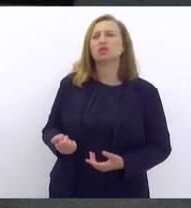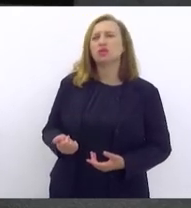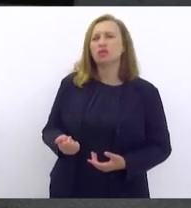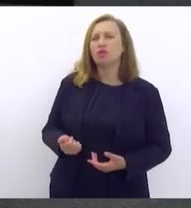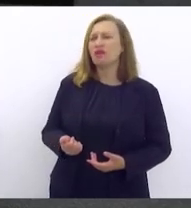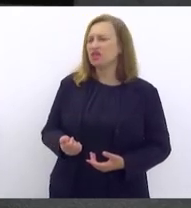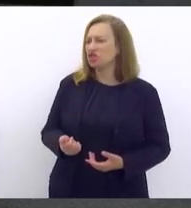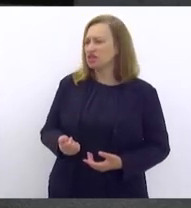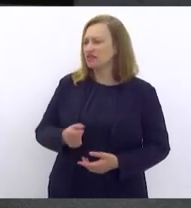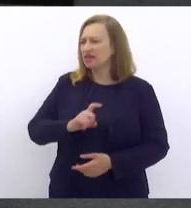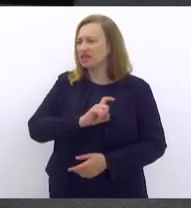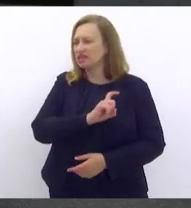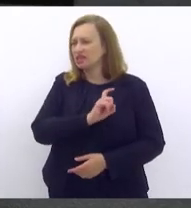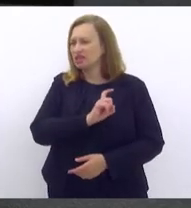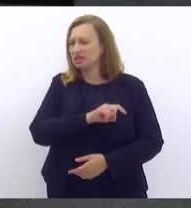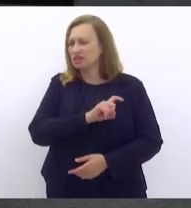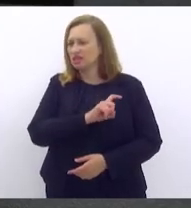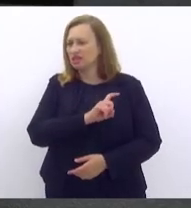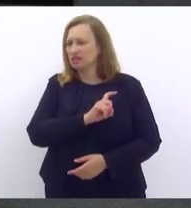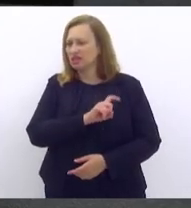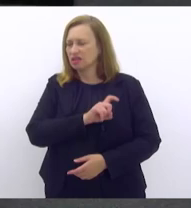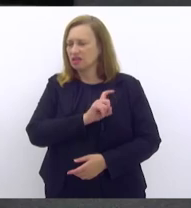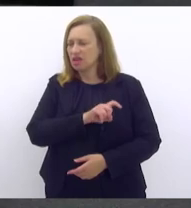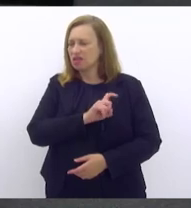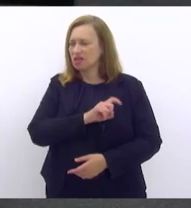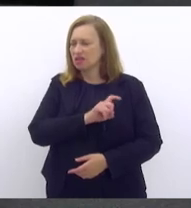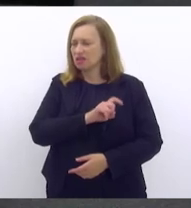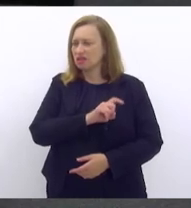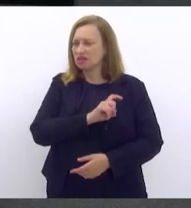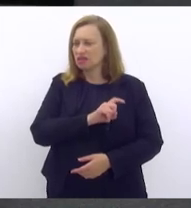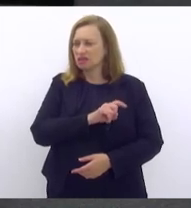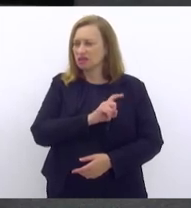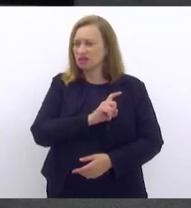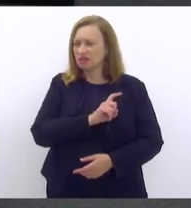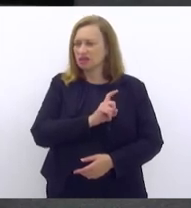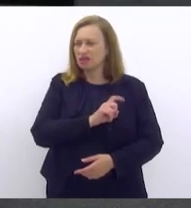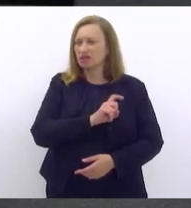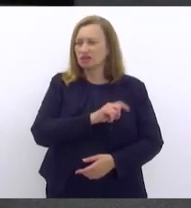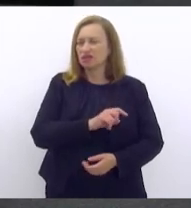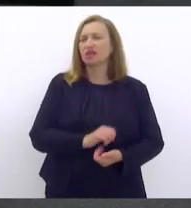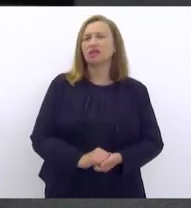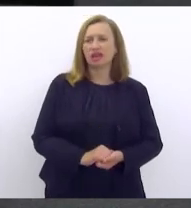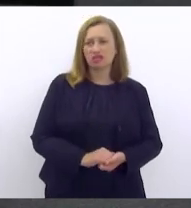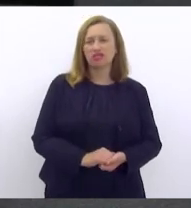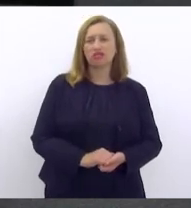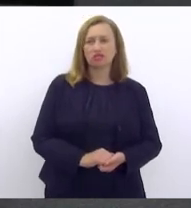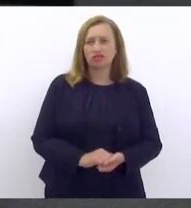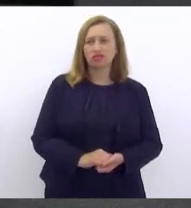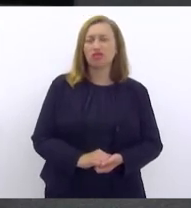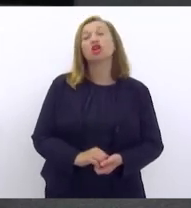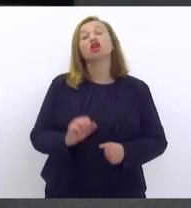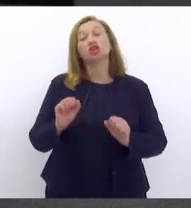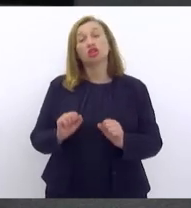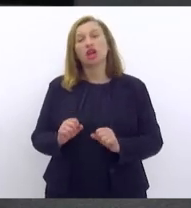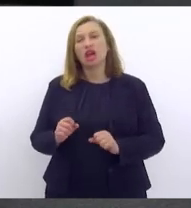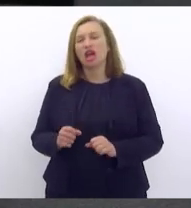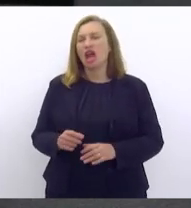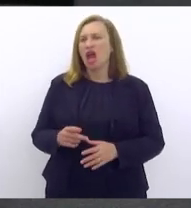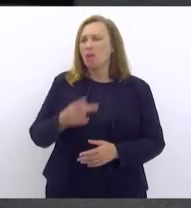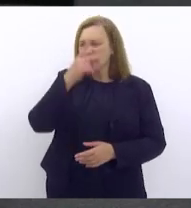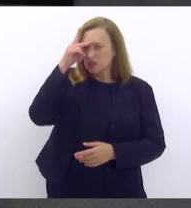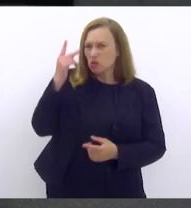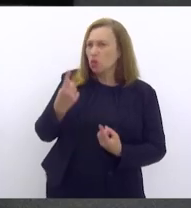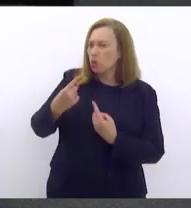existiam no trânsito, no estado do Rio de Janeiro, nas blitz, a forma de fazer. Né, deixando claro que aqui ninguém é